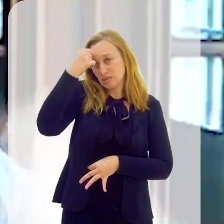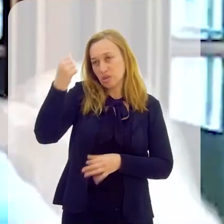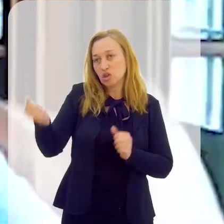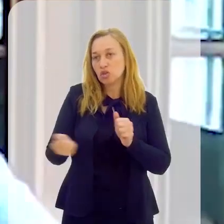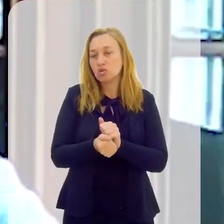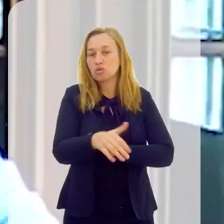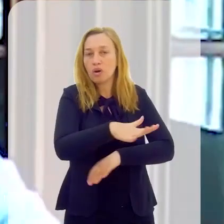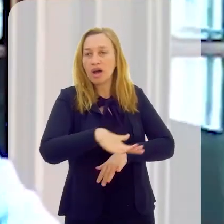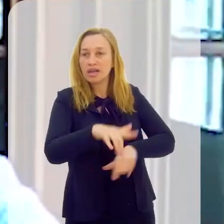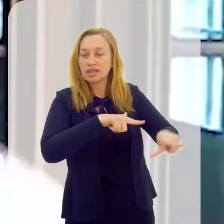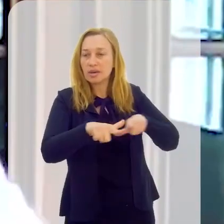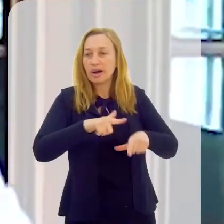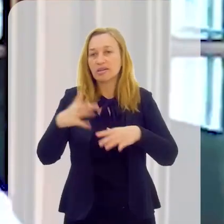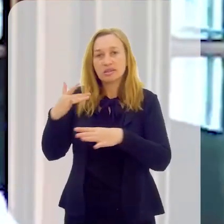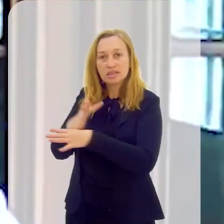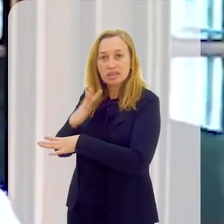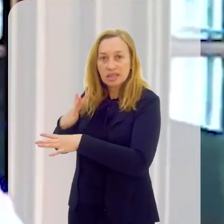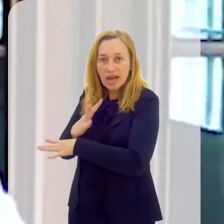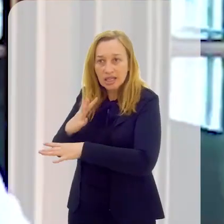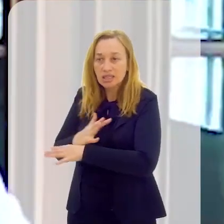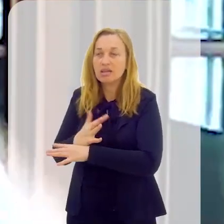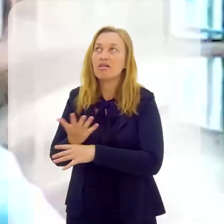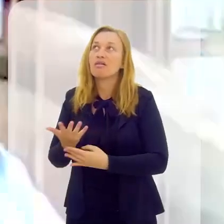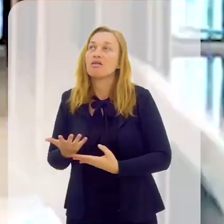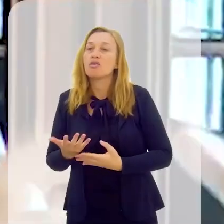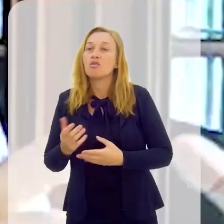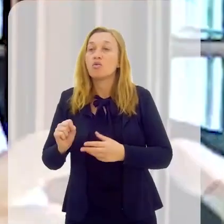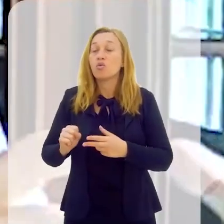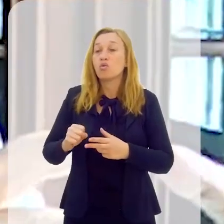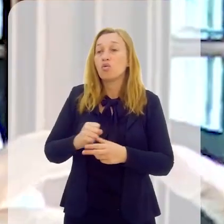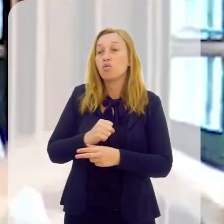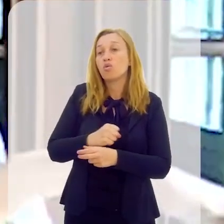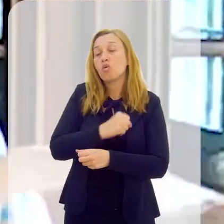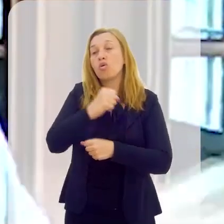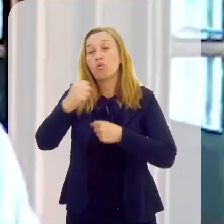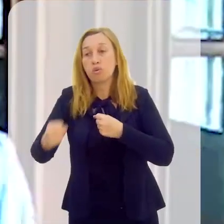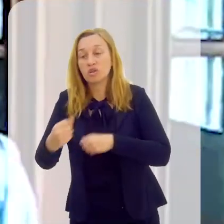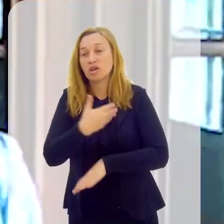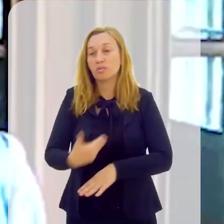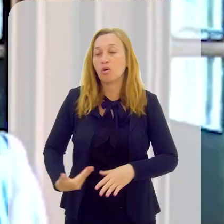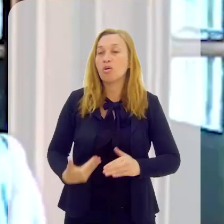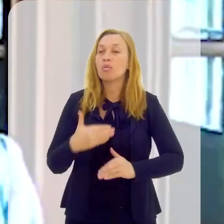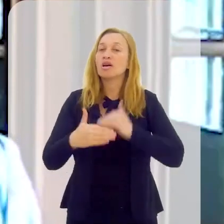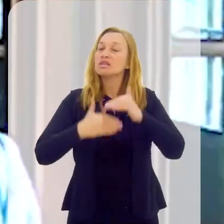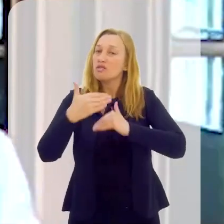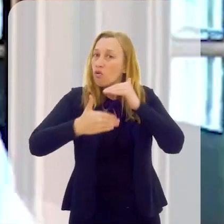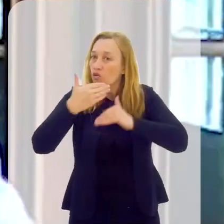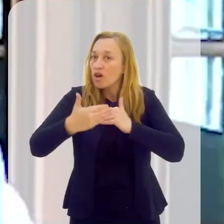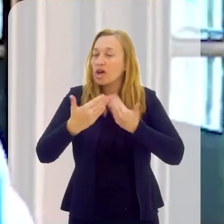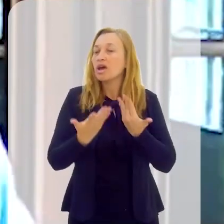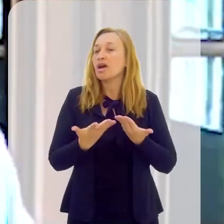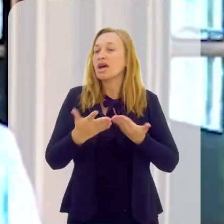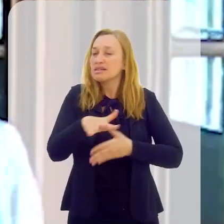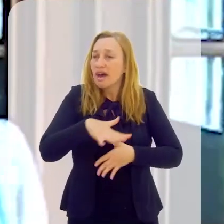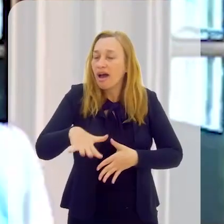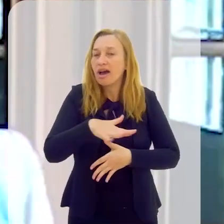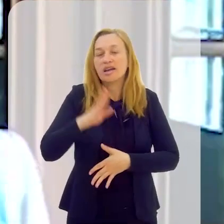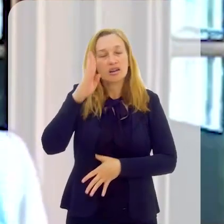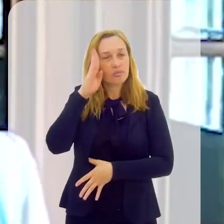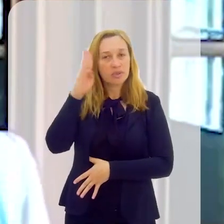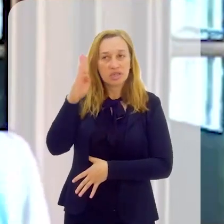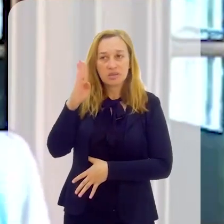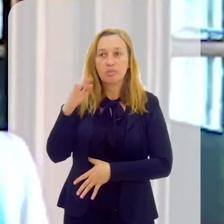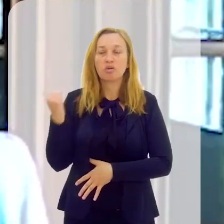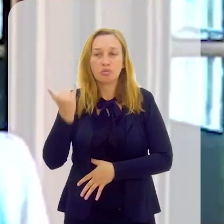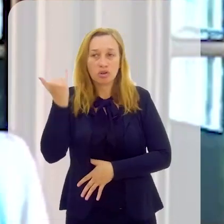academia com o mercado, com a cidade, com o poder público, para a gente poder desenvolver essa